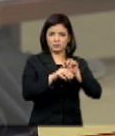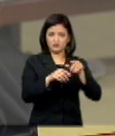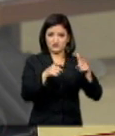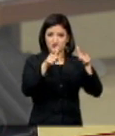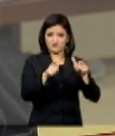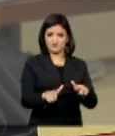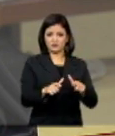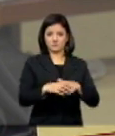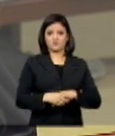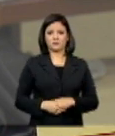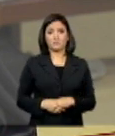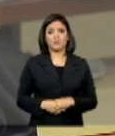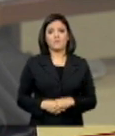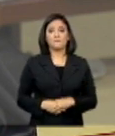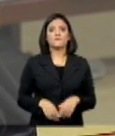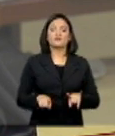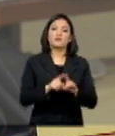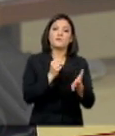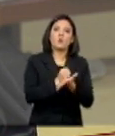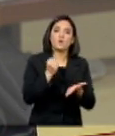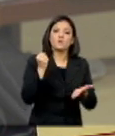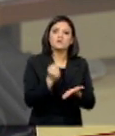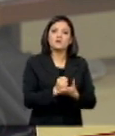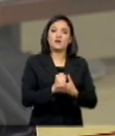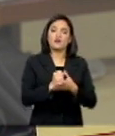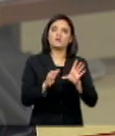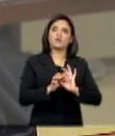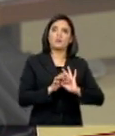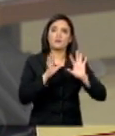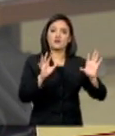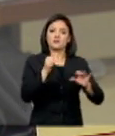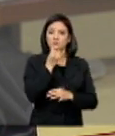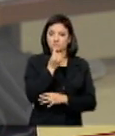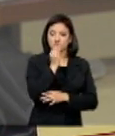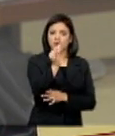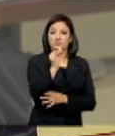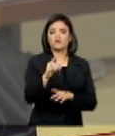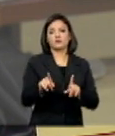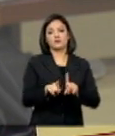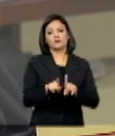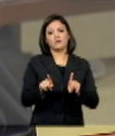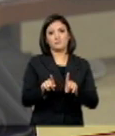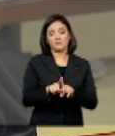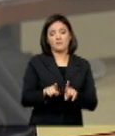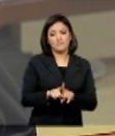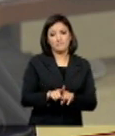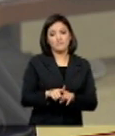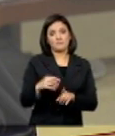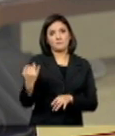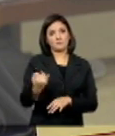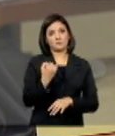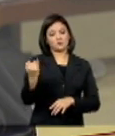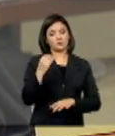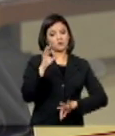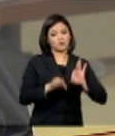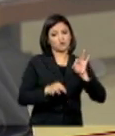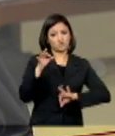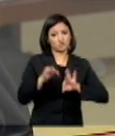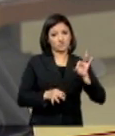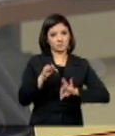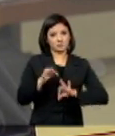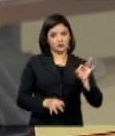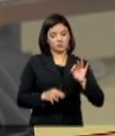é contrato de concessão de energia né relevância da tese jurídica da usurpação da competência